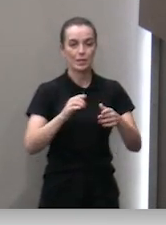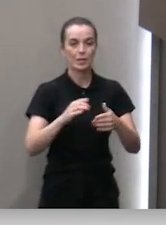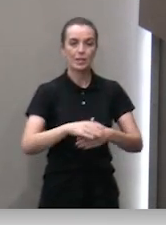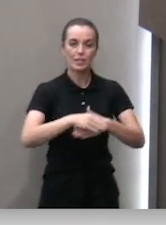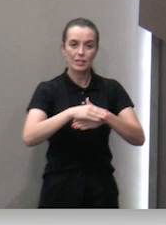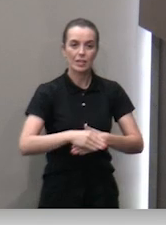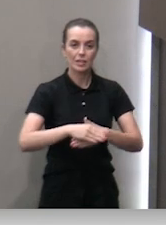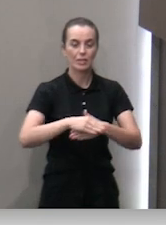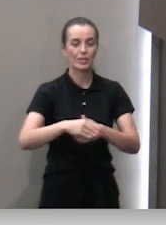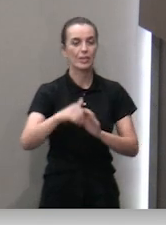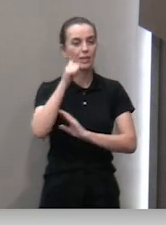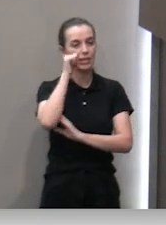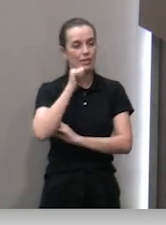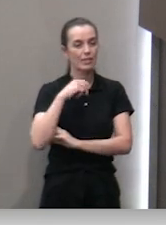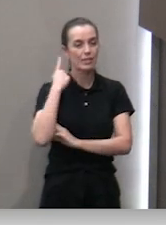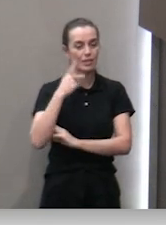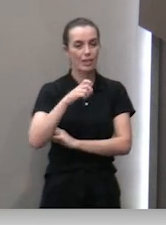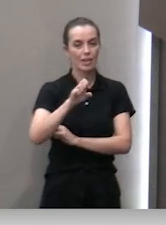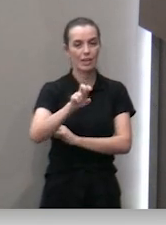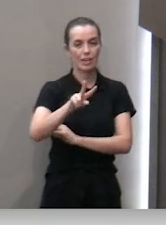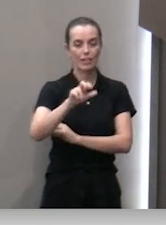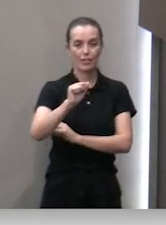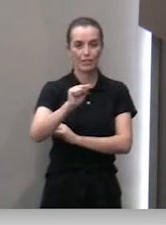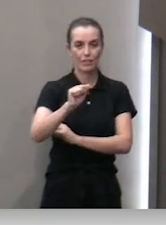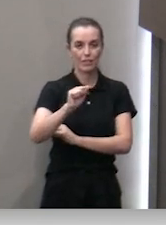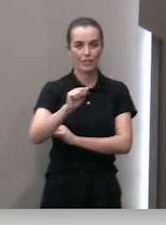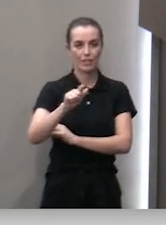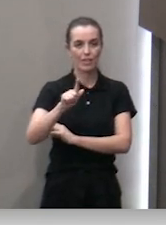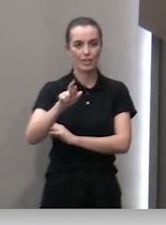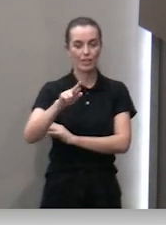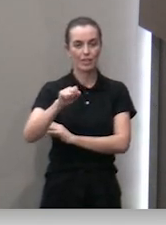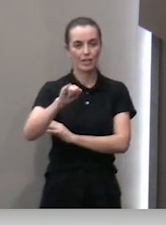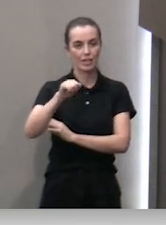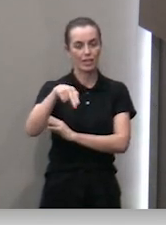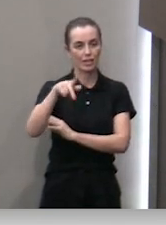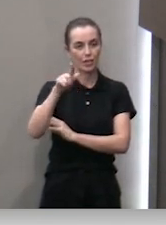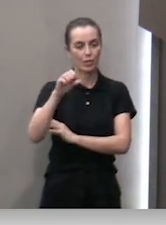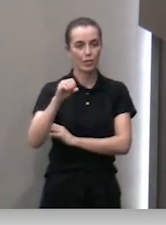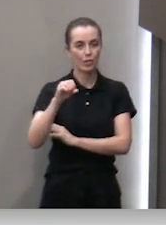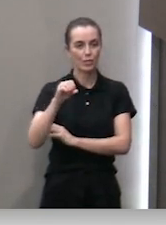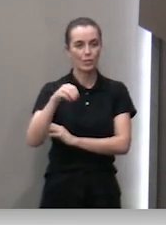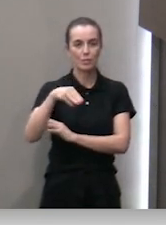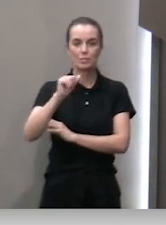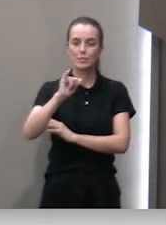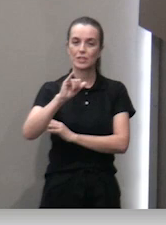Eva Valéria, Gringo, Regina, Trindade, Michel,